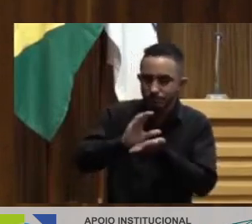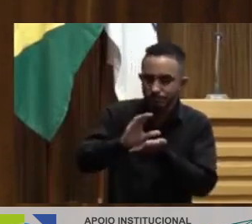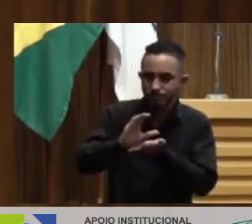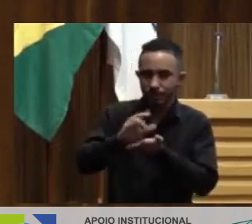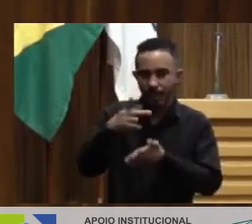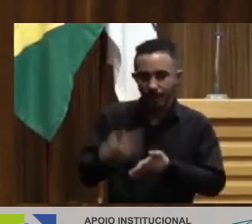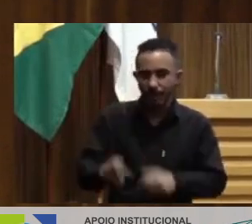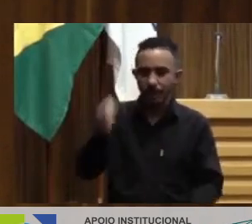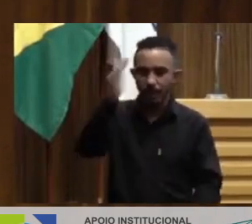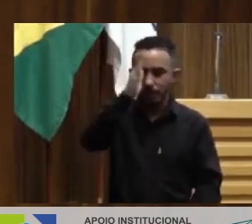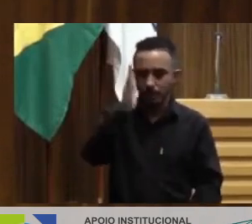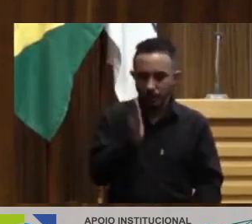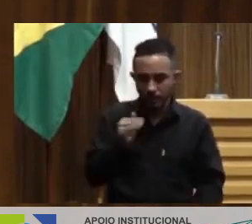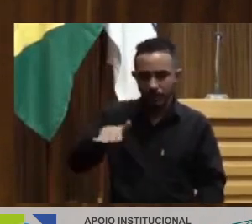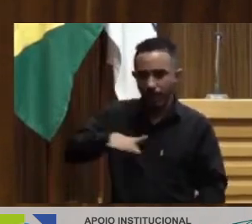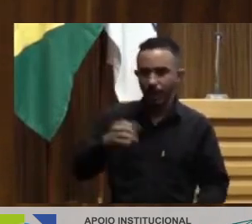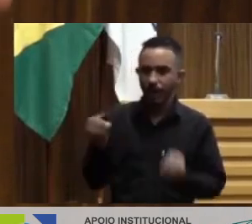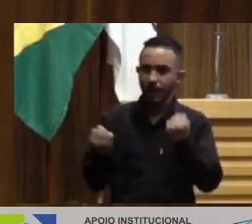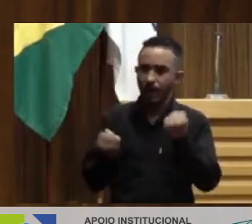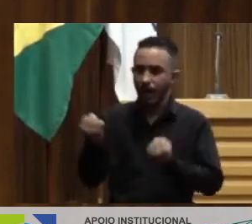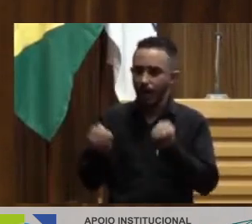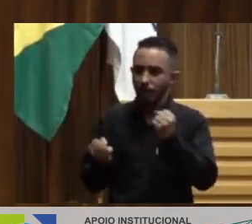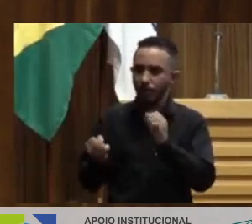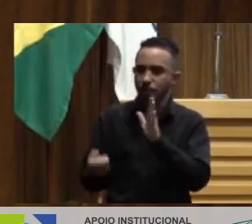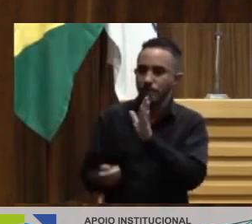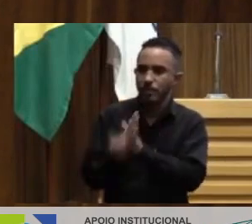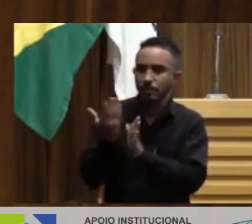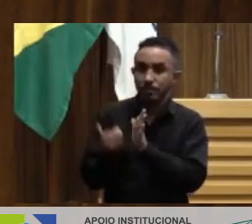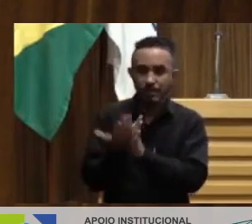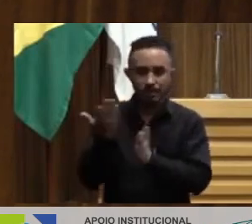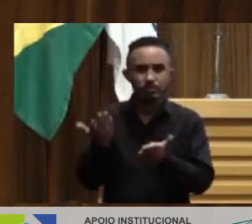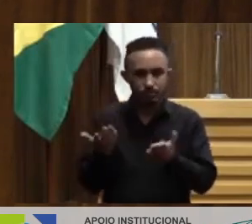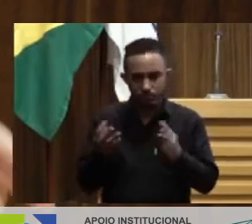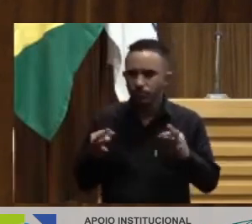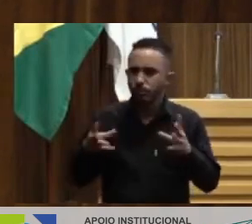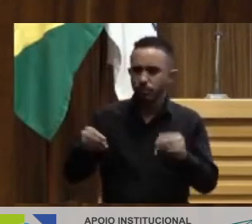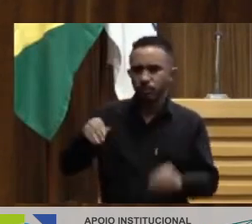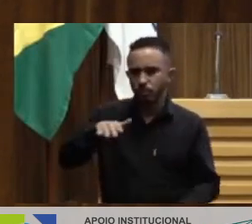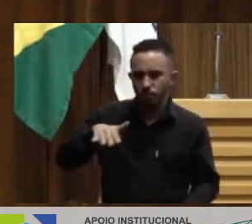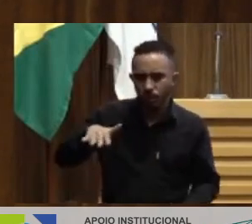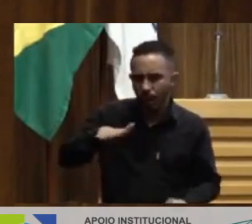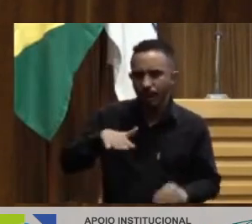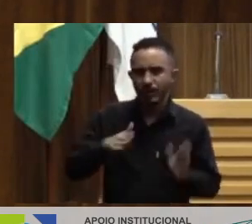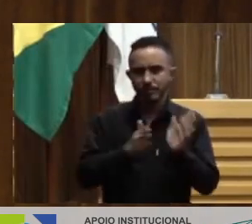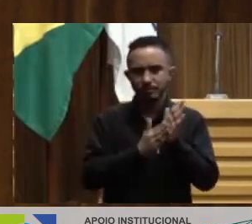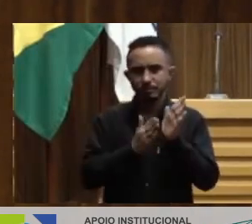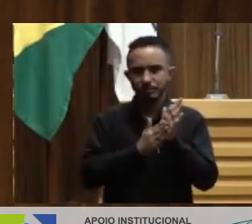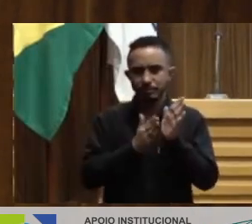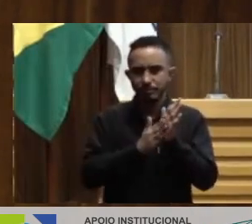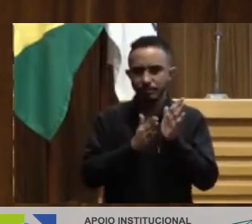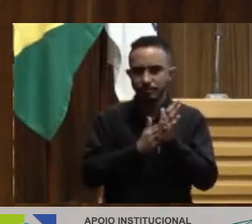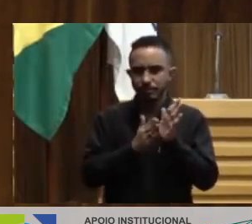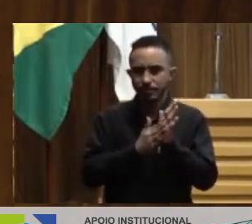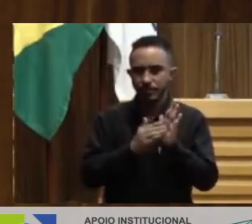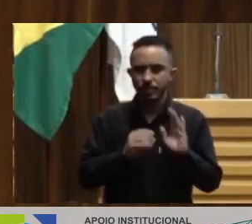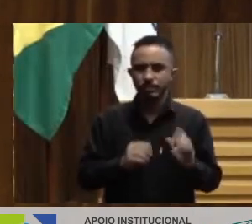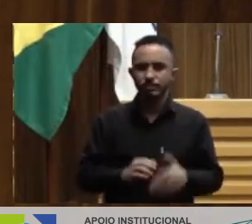país na indústria automotiva. Praticamente todas, desde Volkswagen, GM.